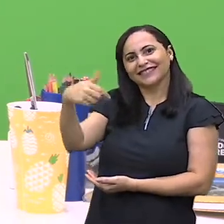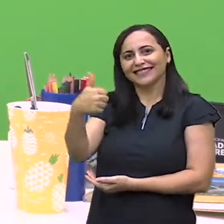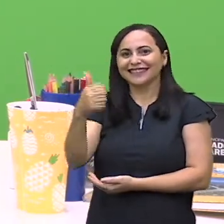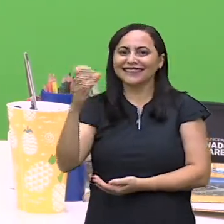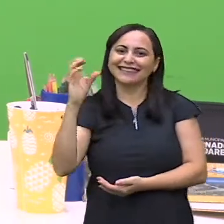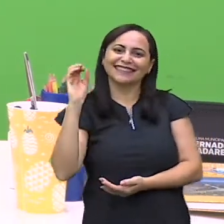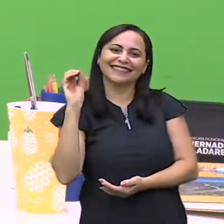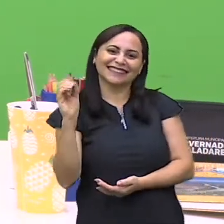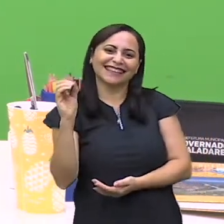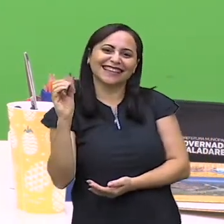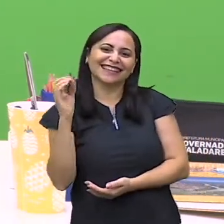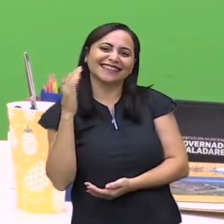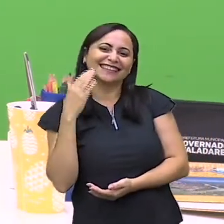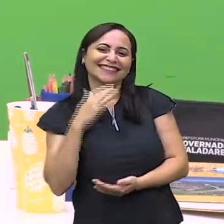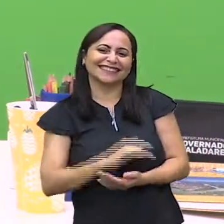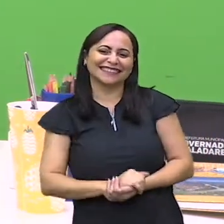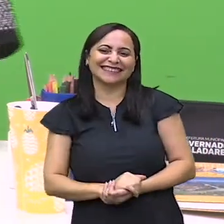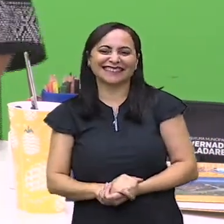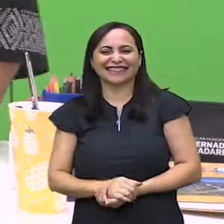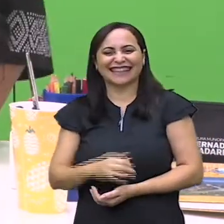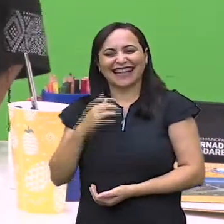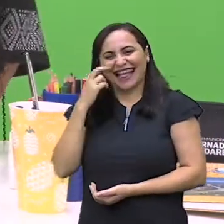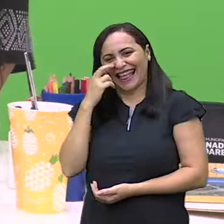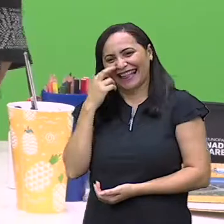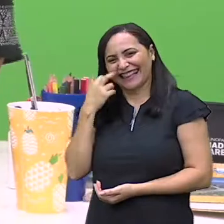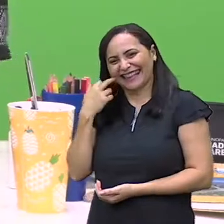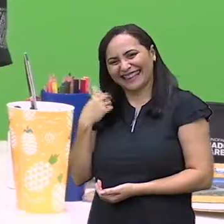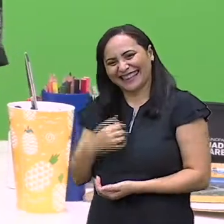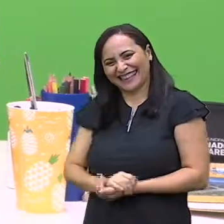1, 2, 3, 4, 5, 6, 7, 8, 9. Vou mandar um pra ela. 10.